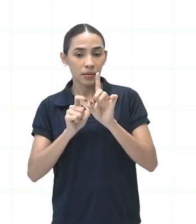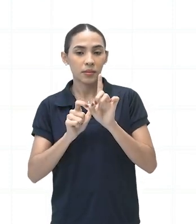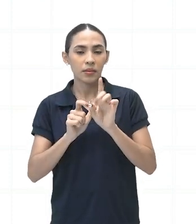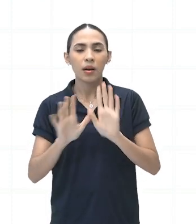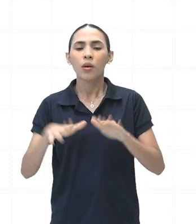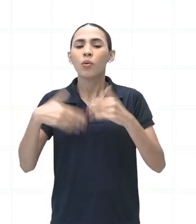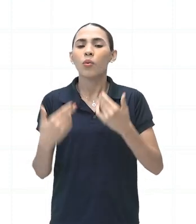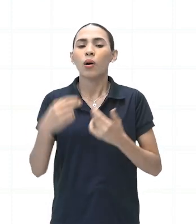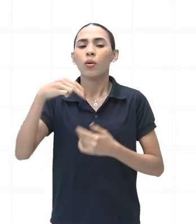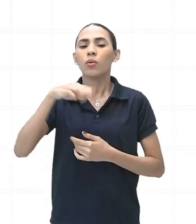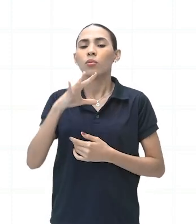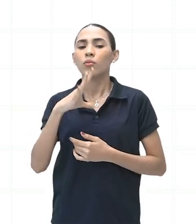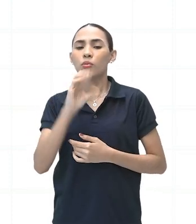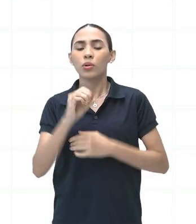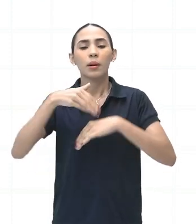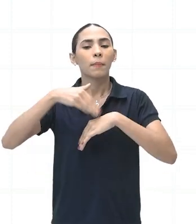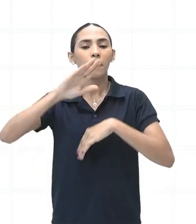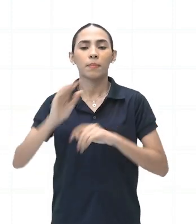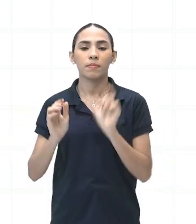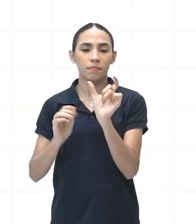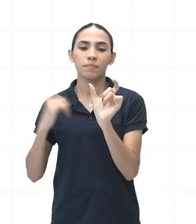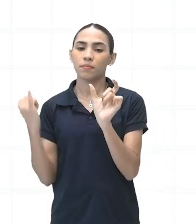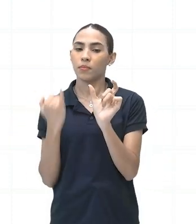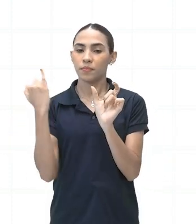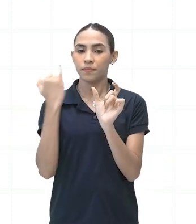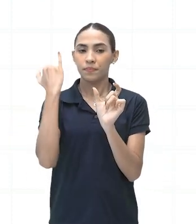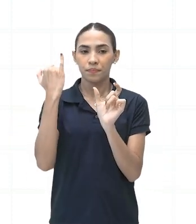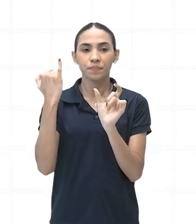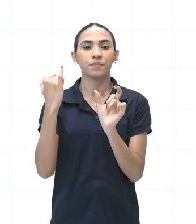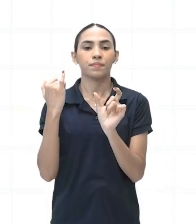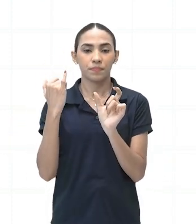quem que vai ser o núcleo? Quem que vai ser a palavra mais